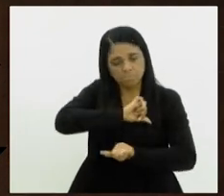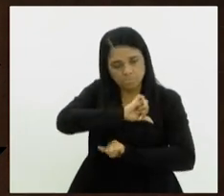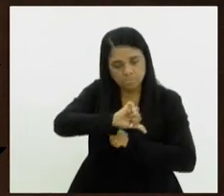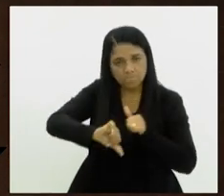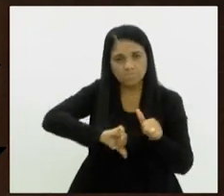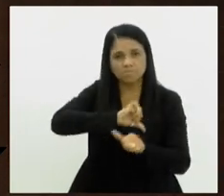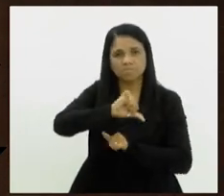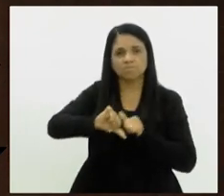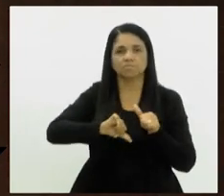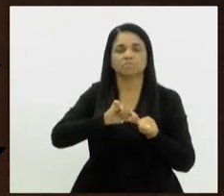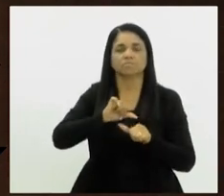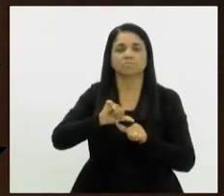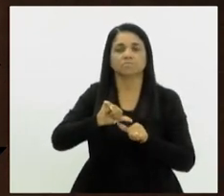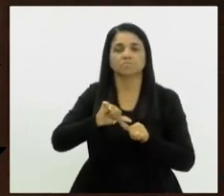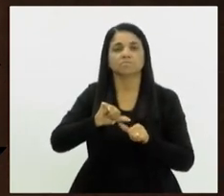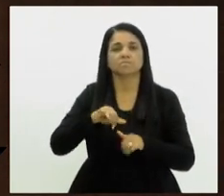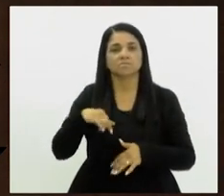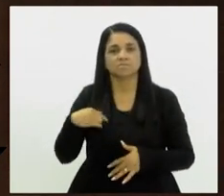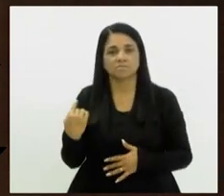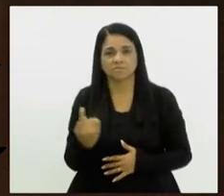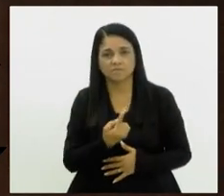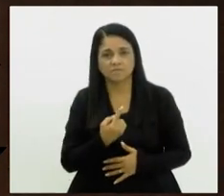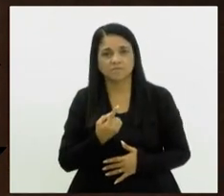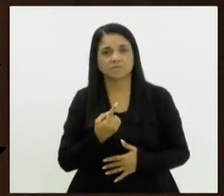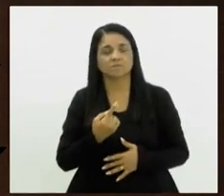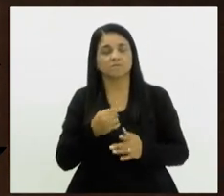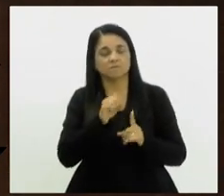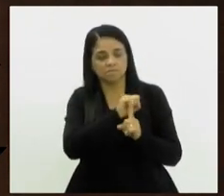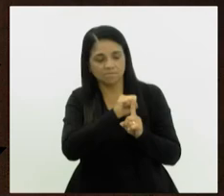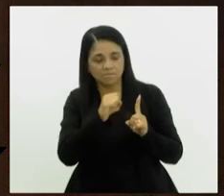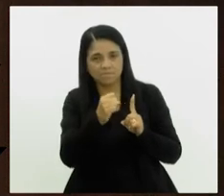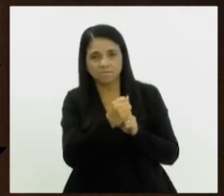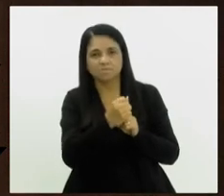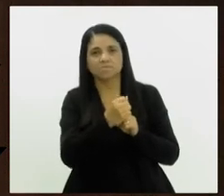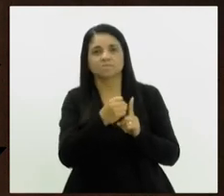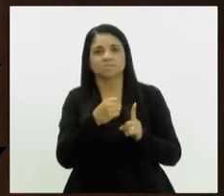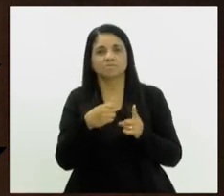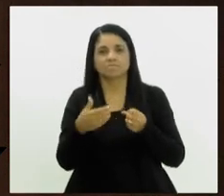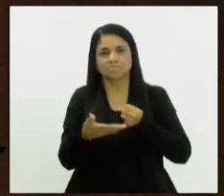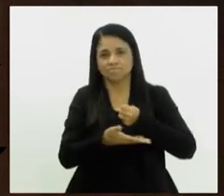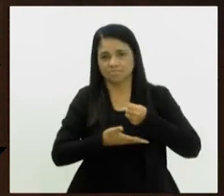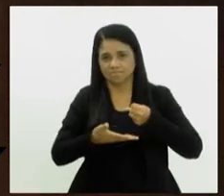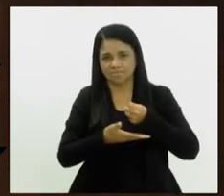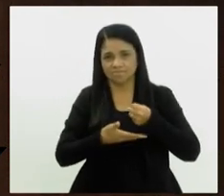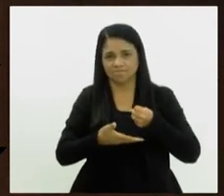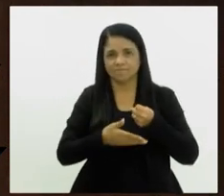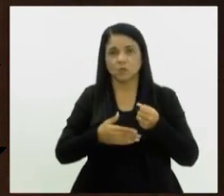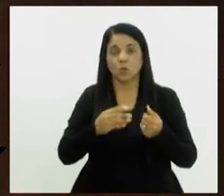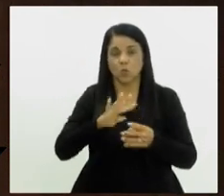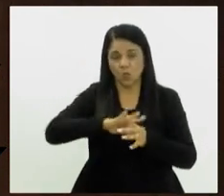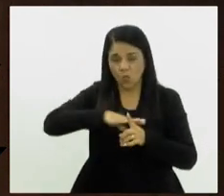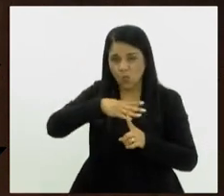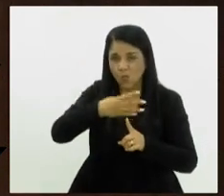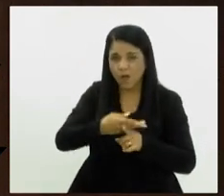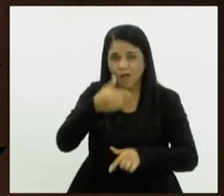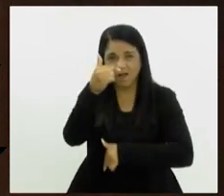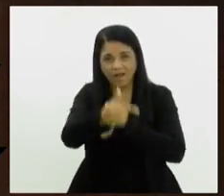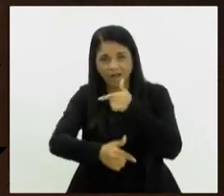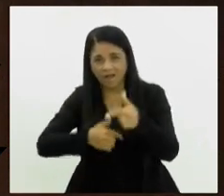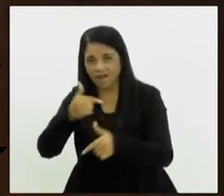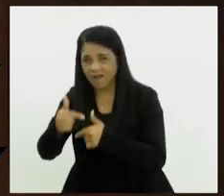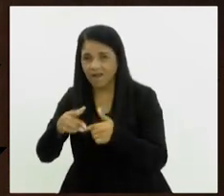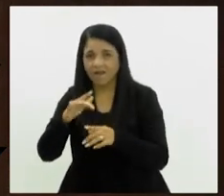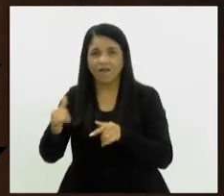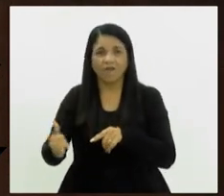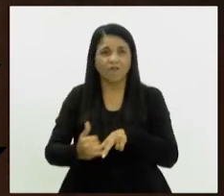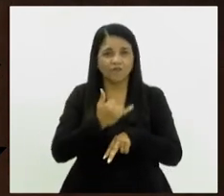modificada essencialmente. Somos a base da pirâmide social, nos imputam quádrupla jornada de trabalho, somos vítimas de todas